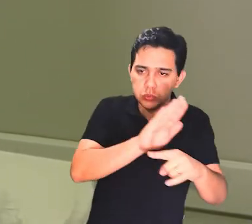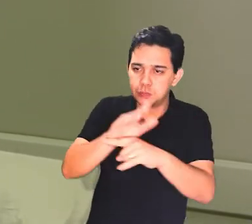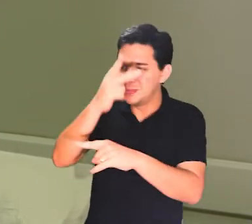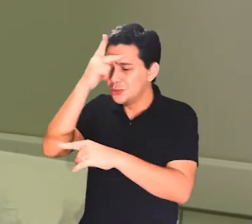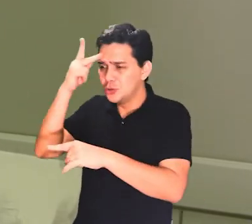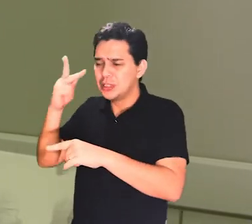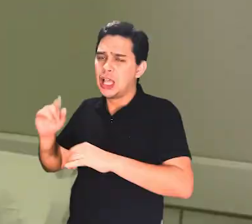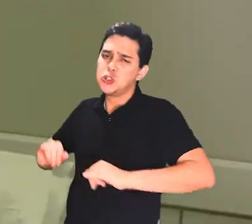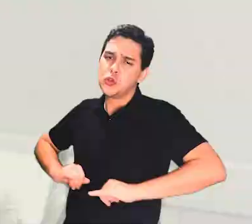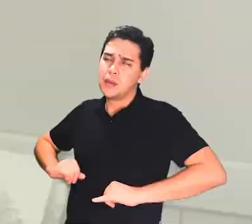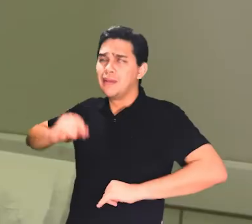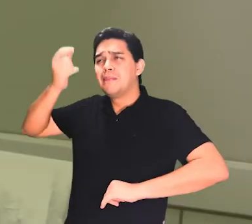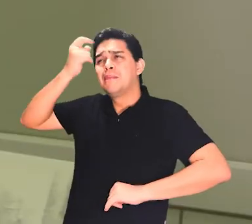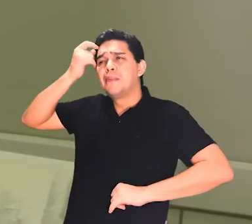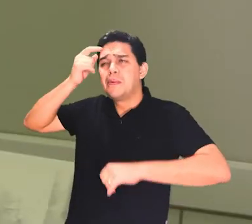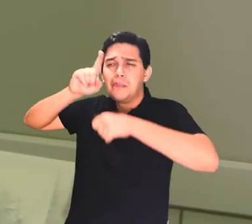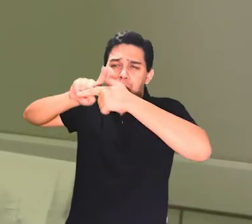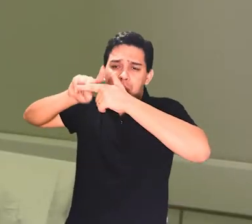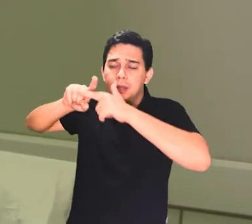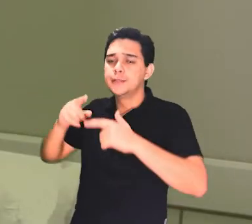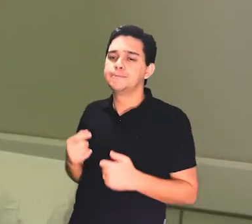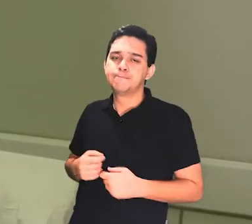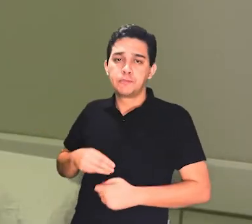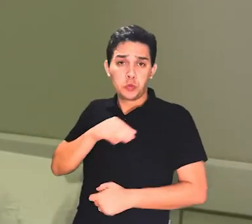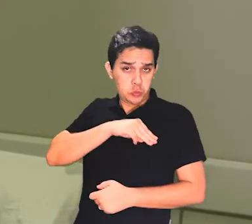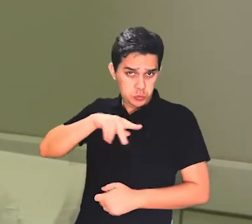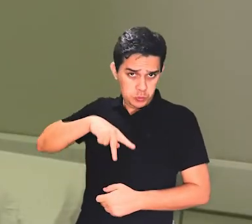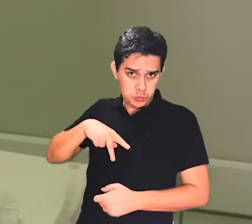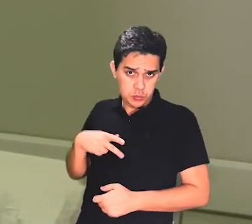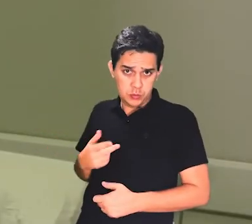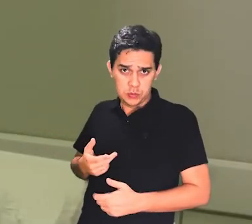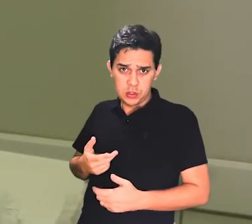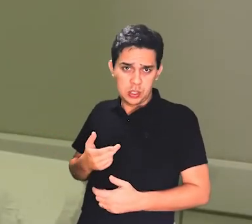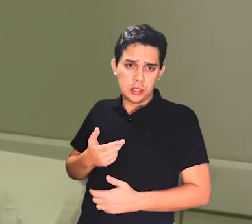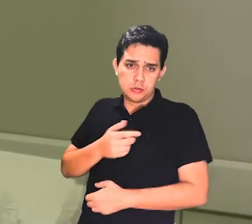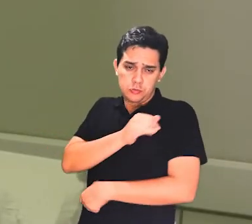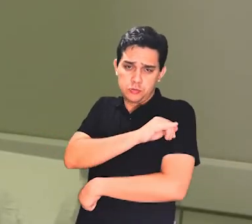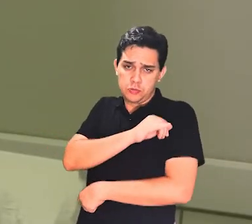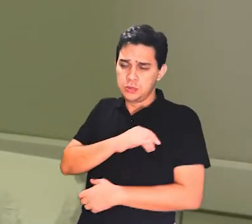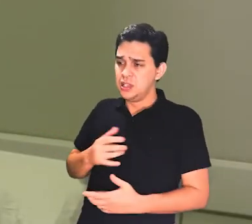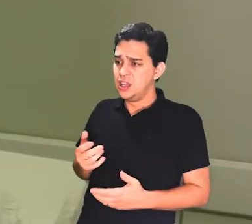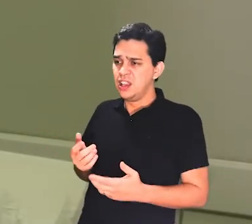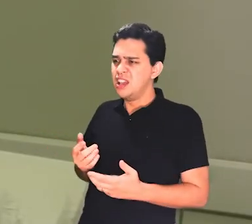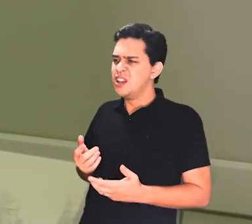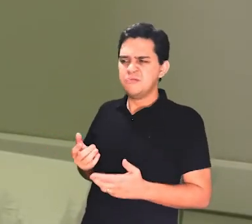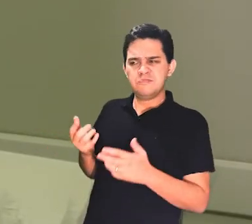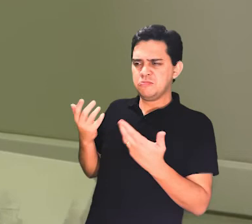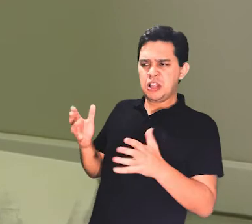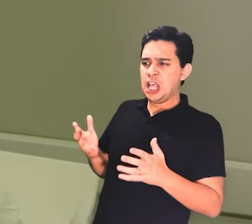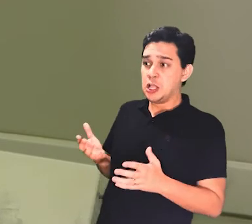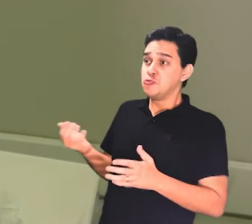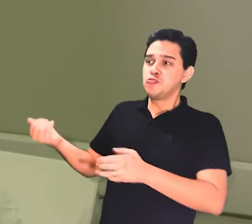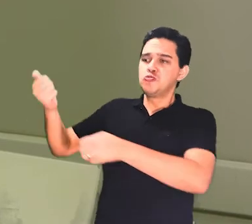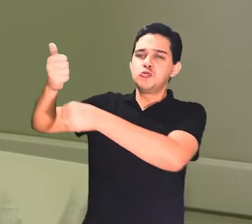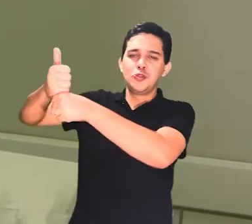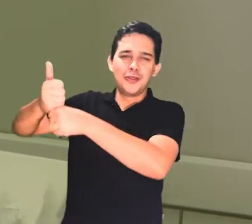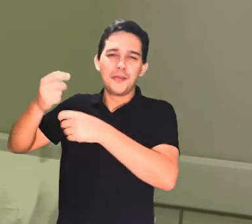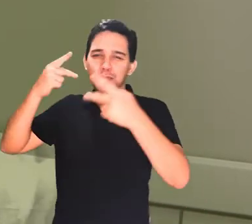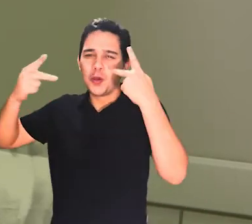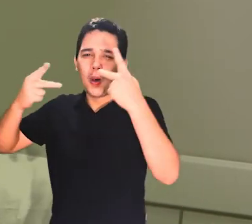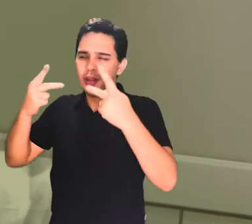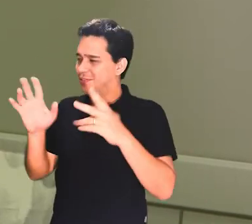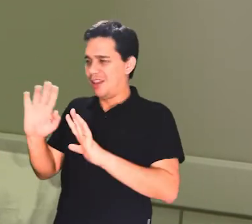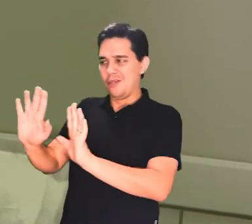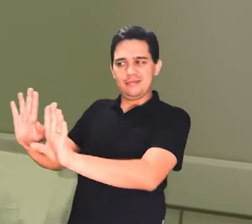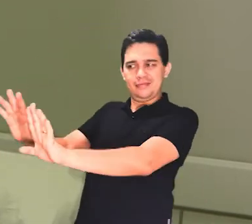que estão em sofrimento mental. O Ministério Público, ele não tem pretensão nenhuma de se substituir a esses profissionais, né? A gente